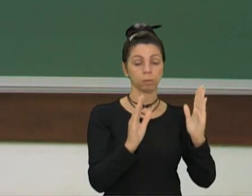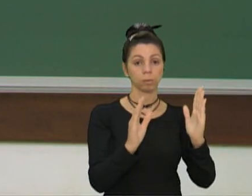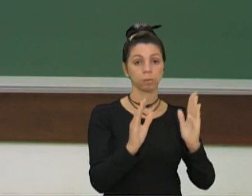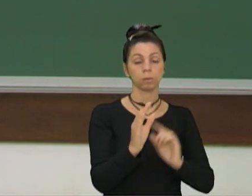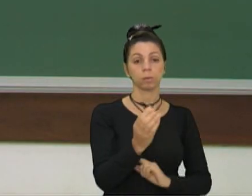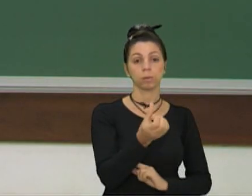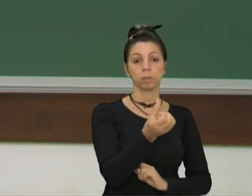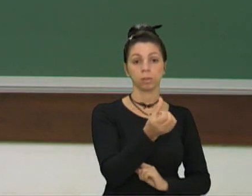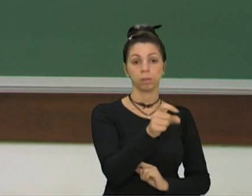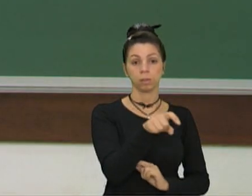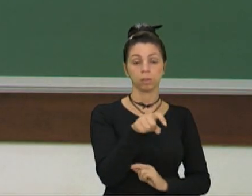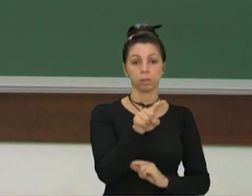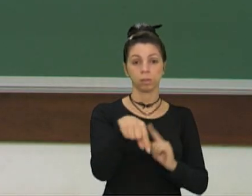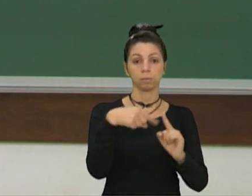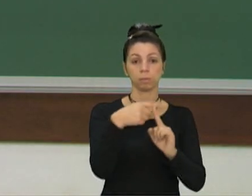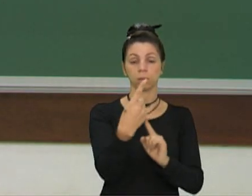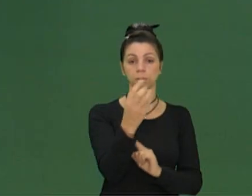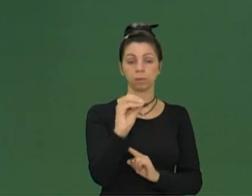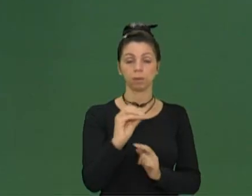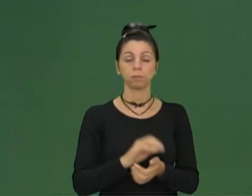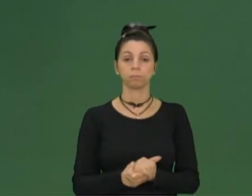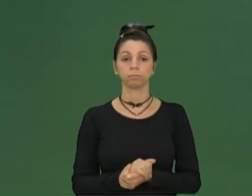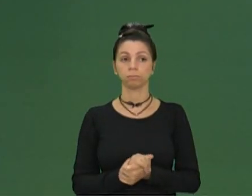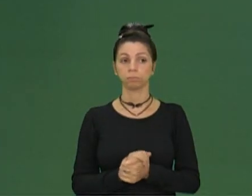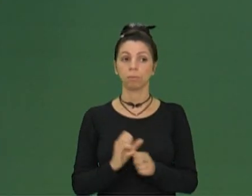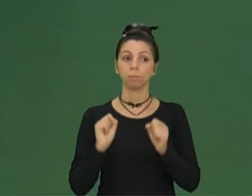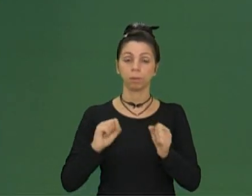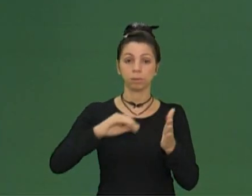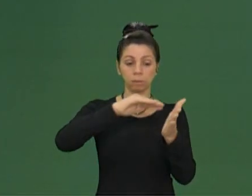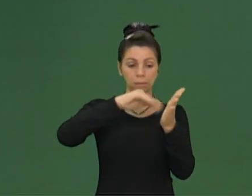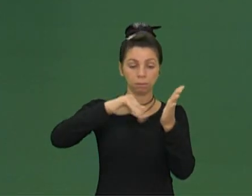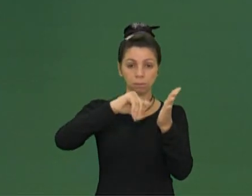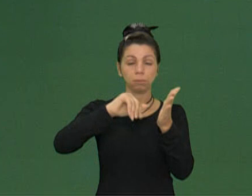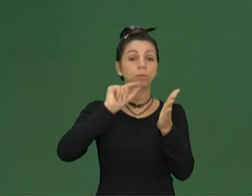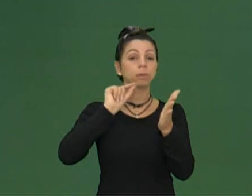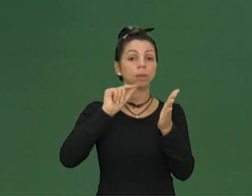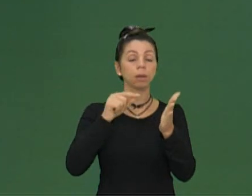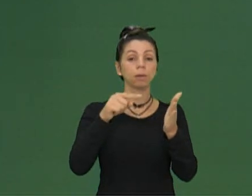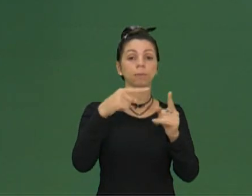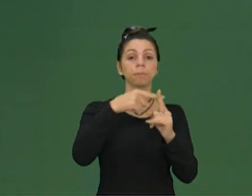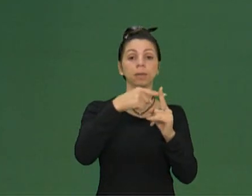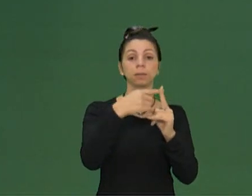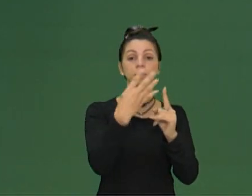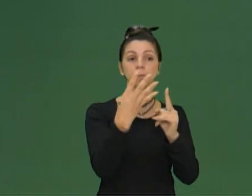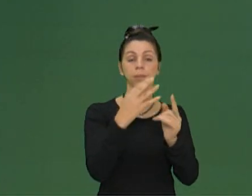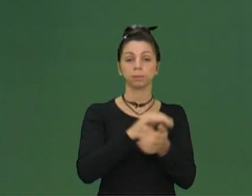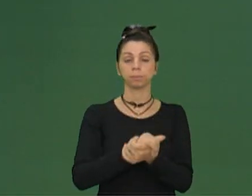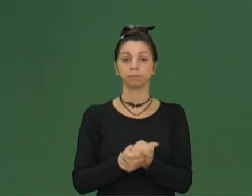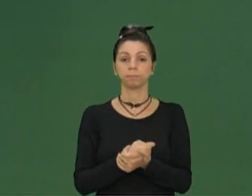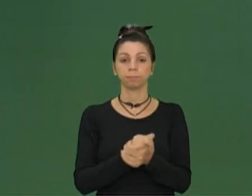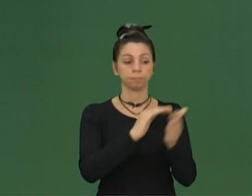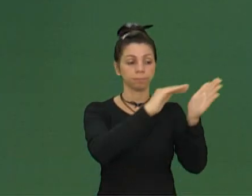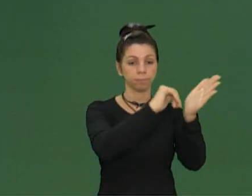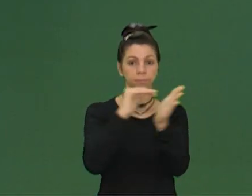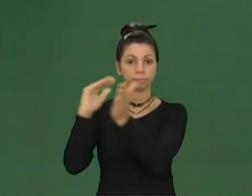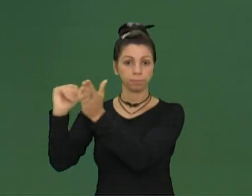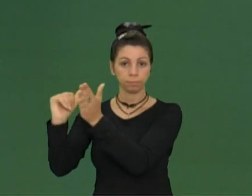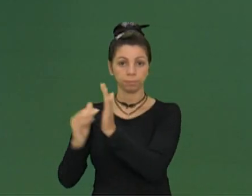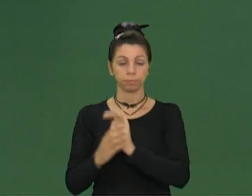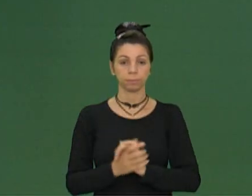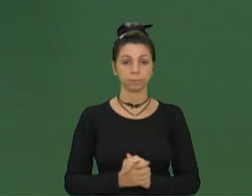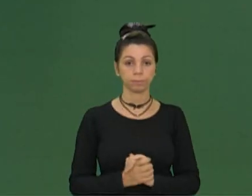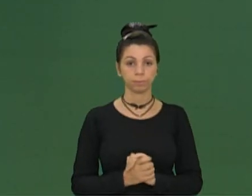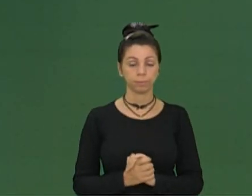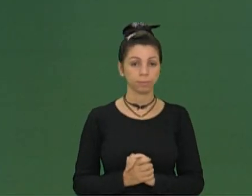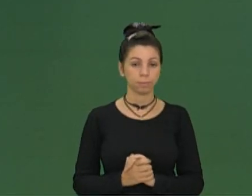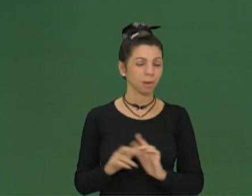oportunidade, eu pensei, eu também posso eliminar mais alguma coisa. Vamos eliminar esse mais 4. Diminuir o 4 daqui. Um modo um pouco diferente de resolver,